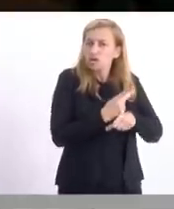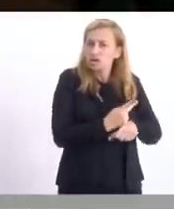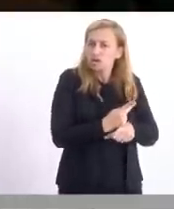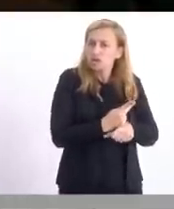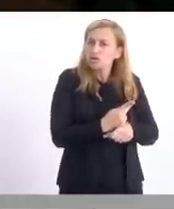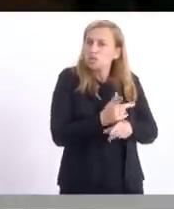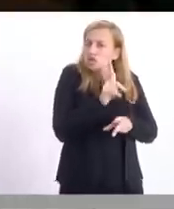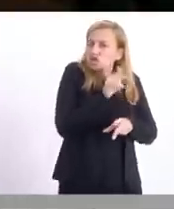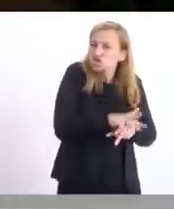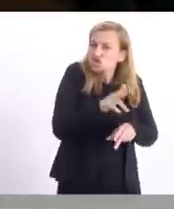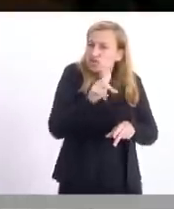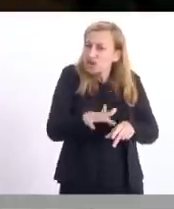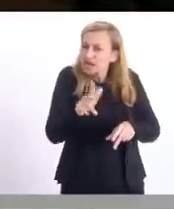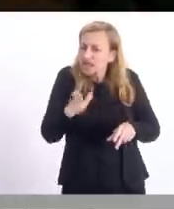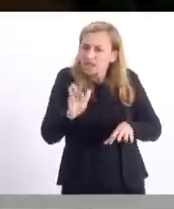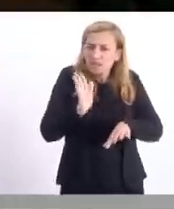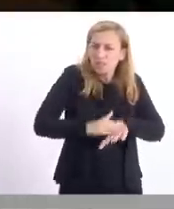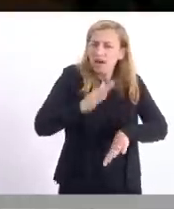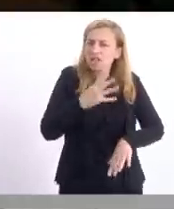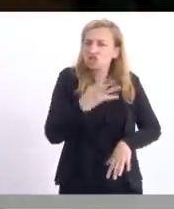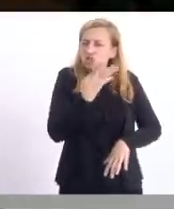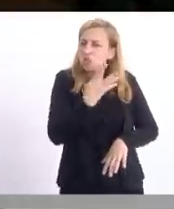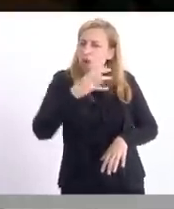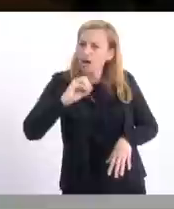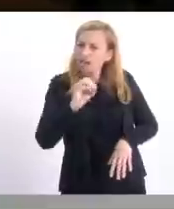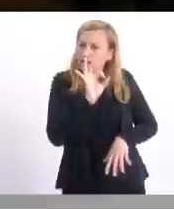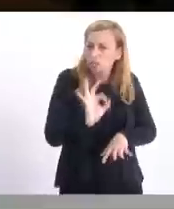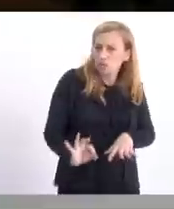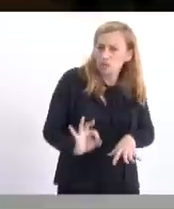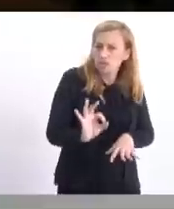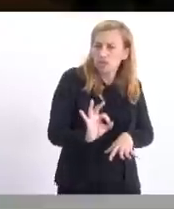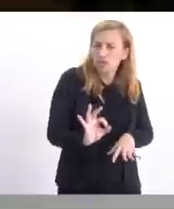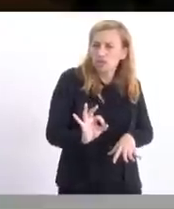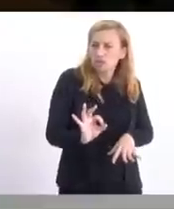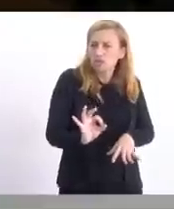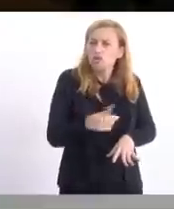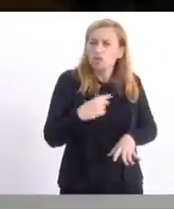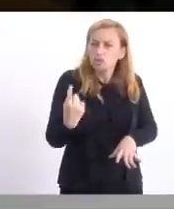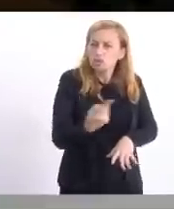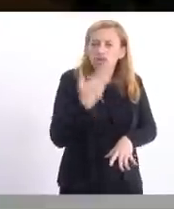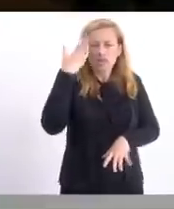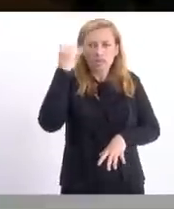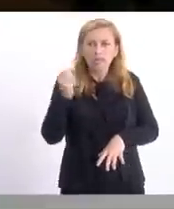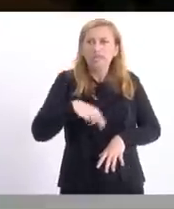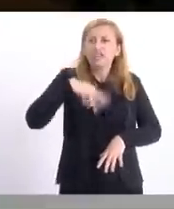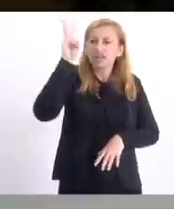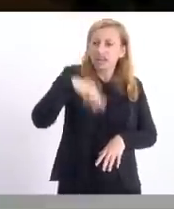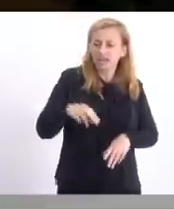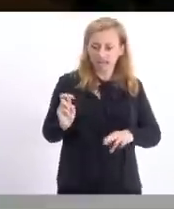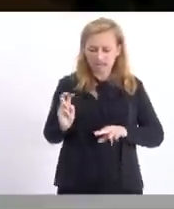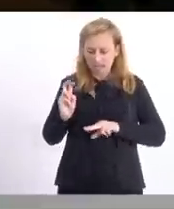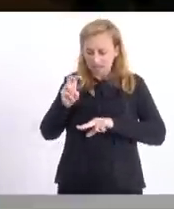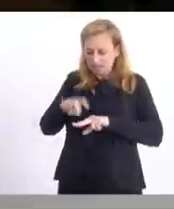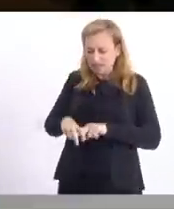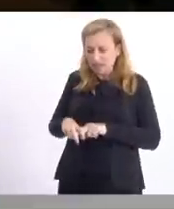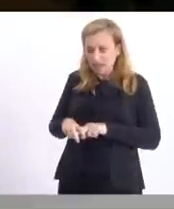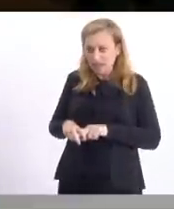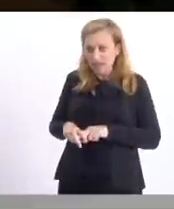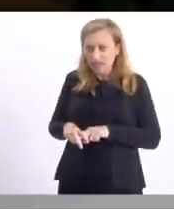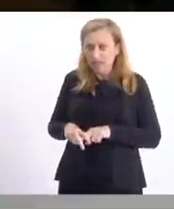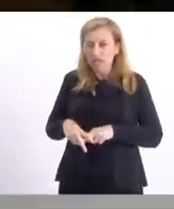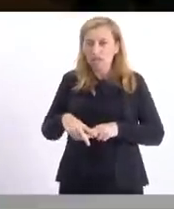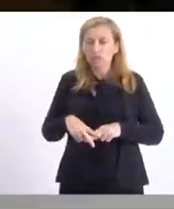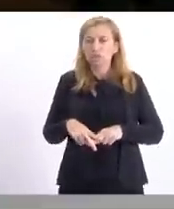numa diferença de mais de 40%, sobretudo quando a gente sabe que quem está sentado na